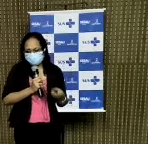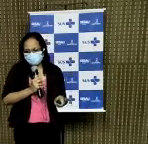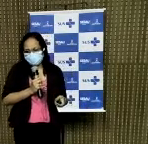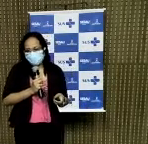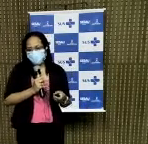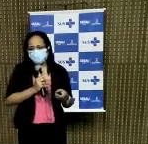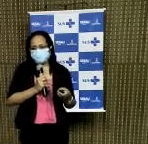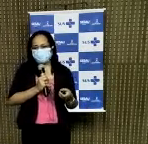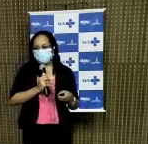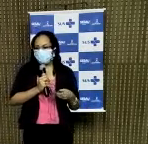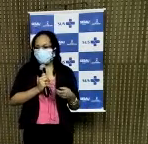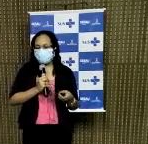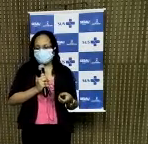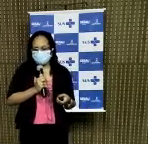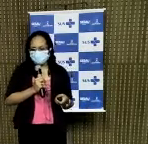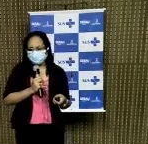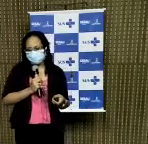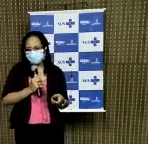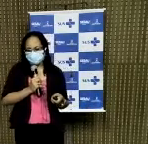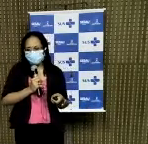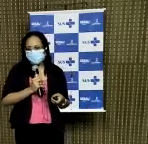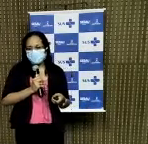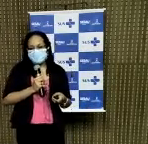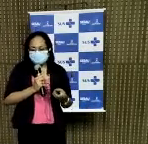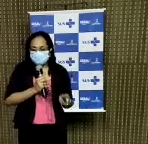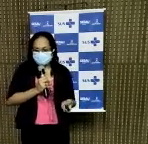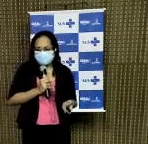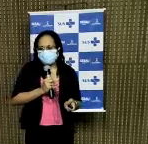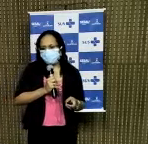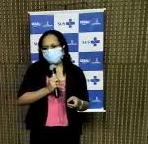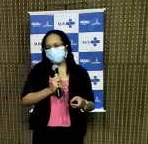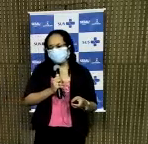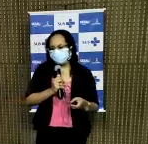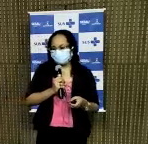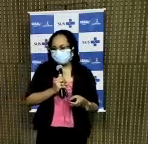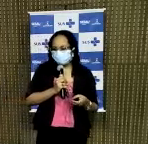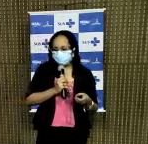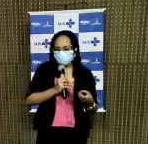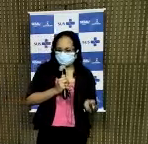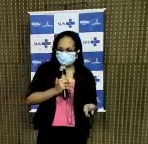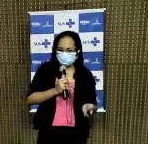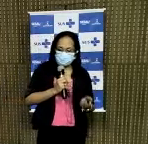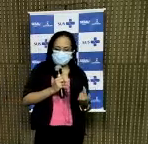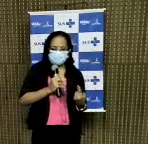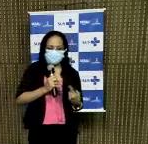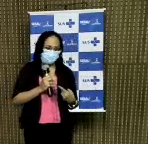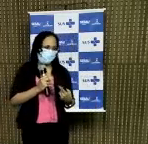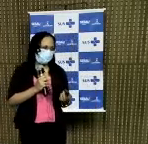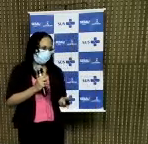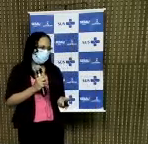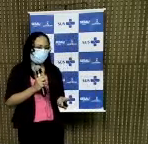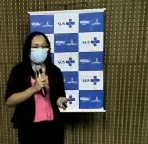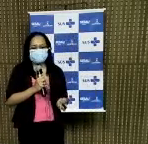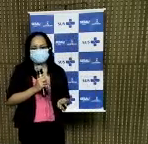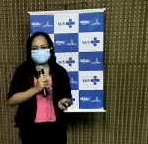Não tivemos óbito fetal, não tivemos óbito infantil, graças a Deus, né? Esse óbito um caso foi